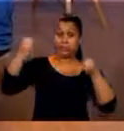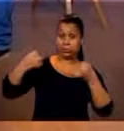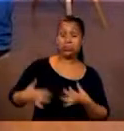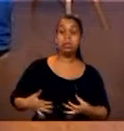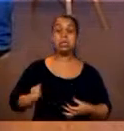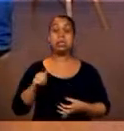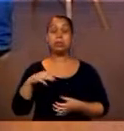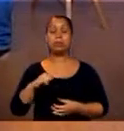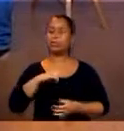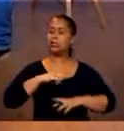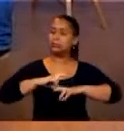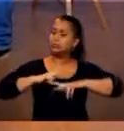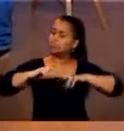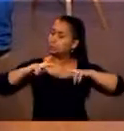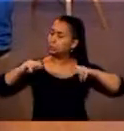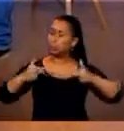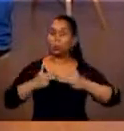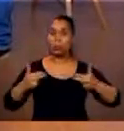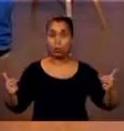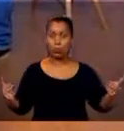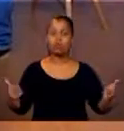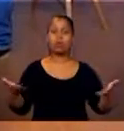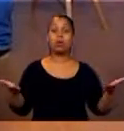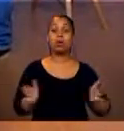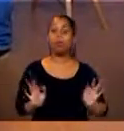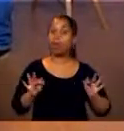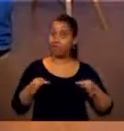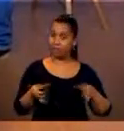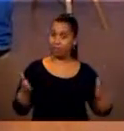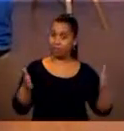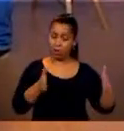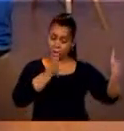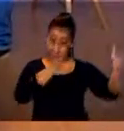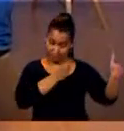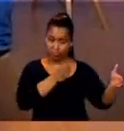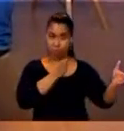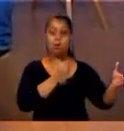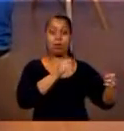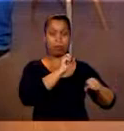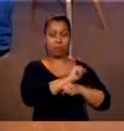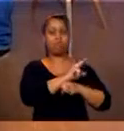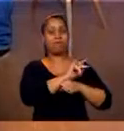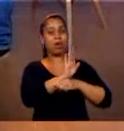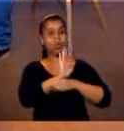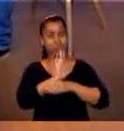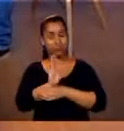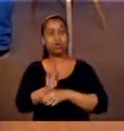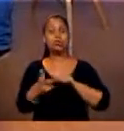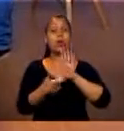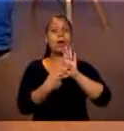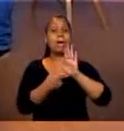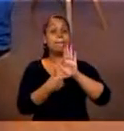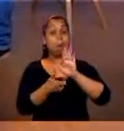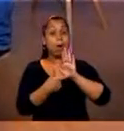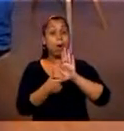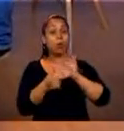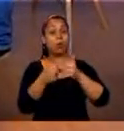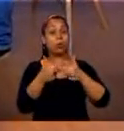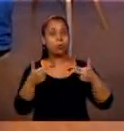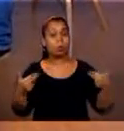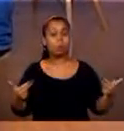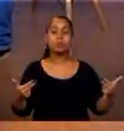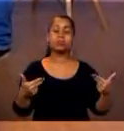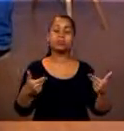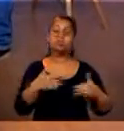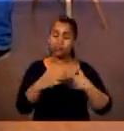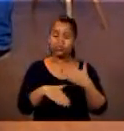explicando aqui, a AMA realiza várias ações. A gente já está encerrando esse bloco. Enquanto a gente encerra, nós vamos passar um vídeo que mostra, assim, algumas imagens